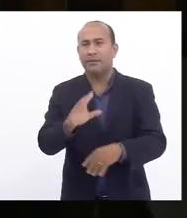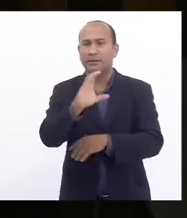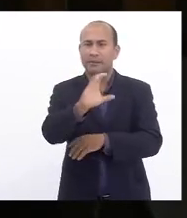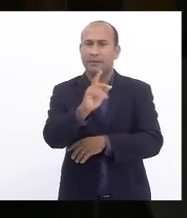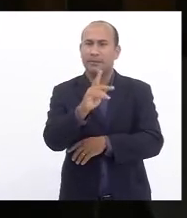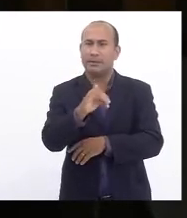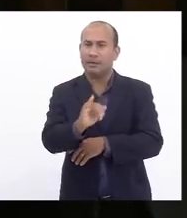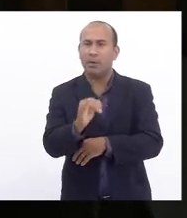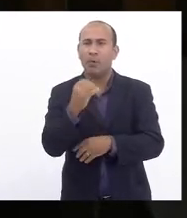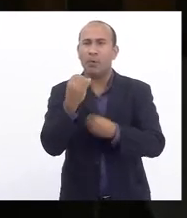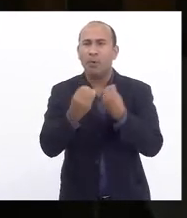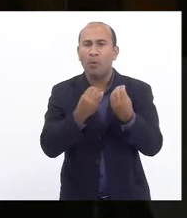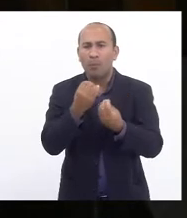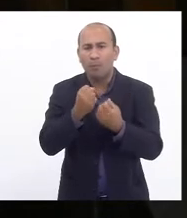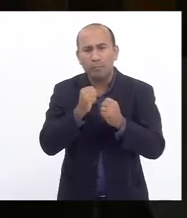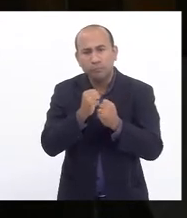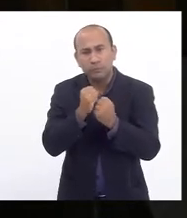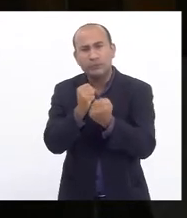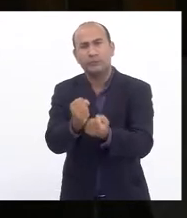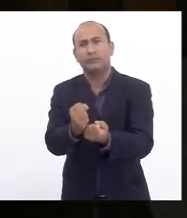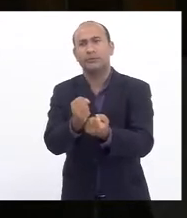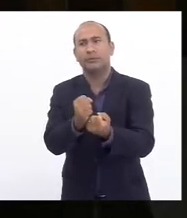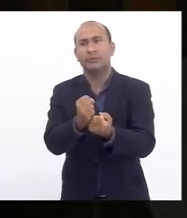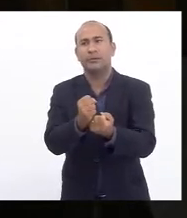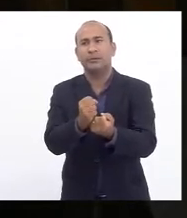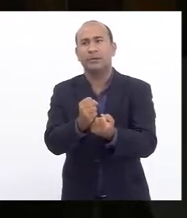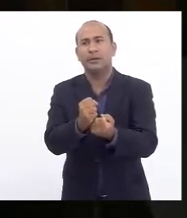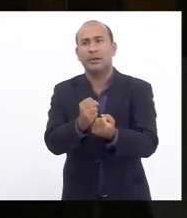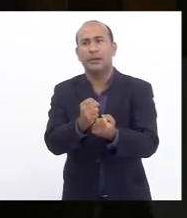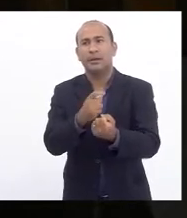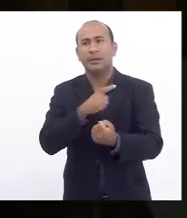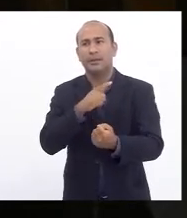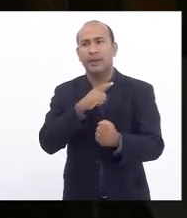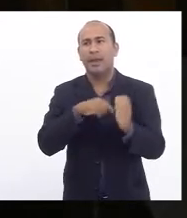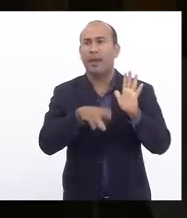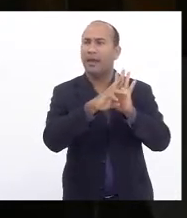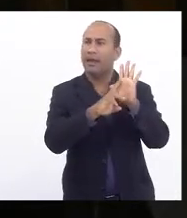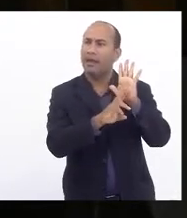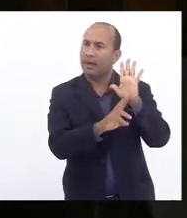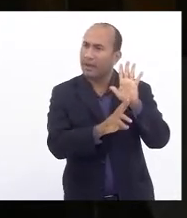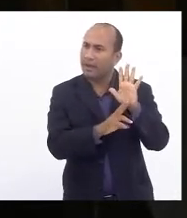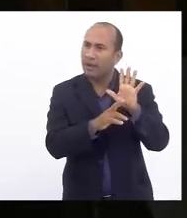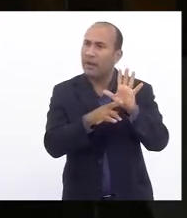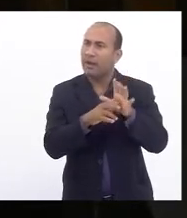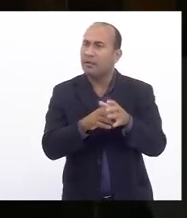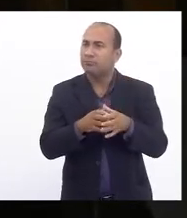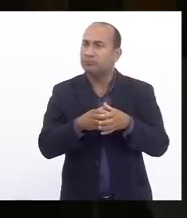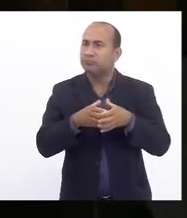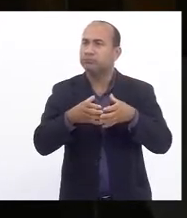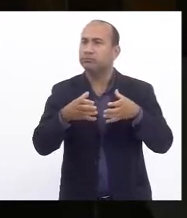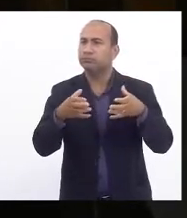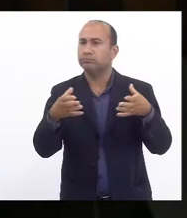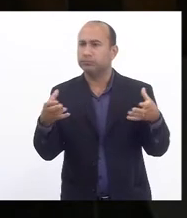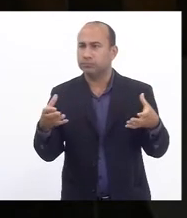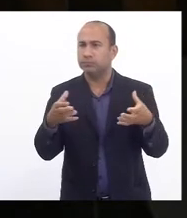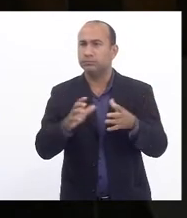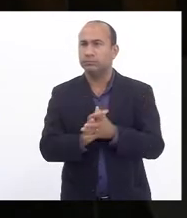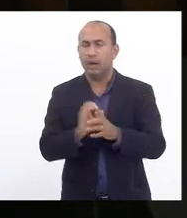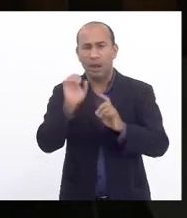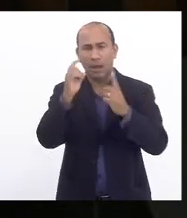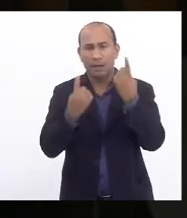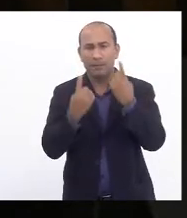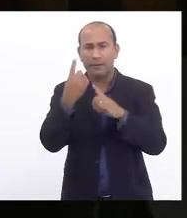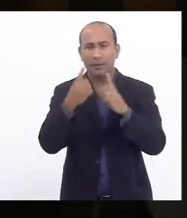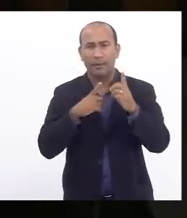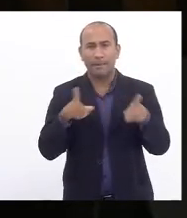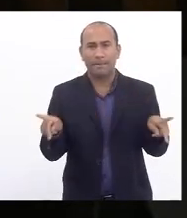como é possível que receita estão volumosas tão expressivas que